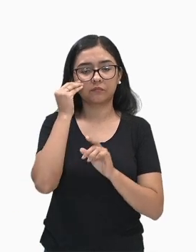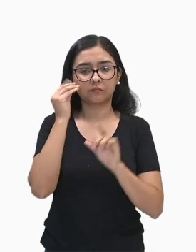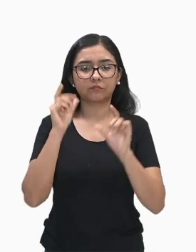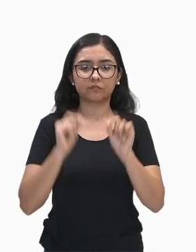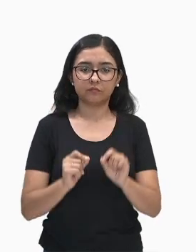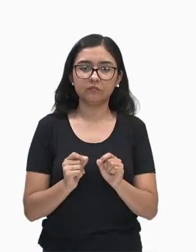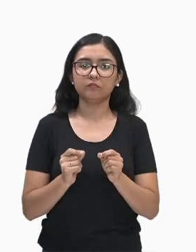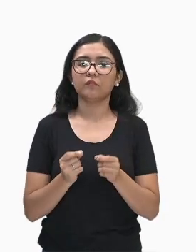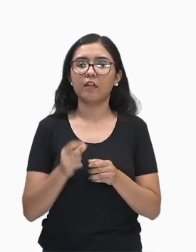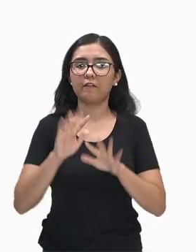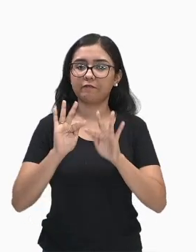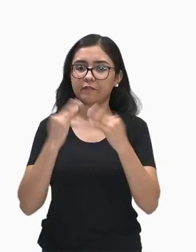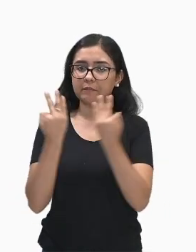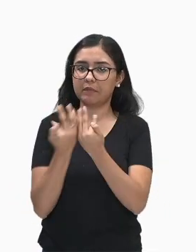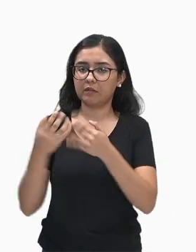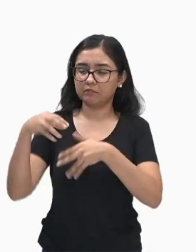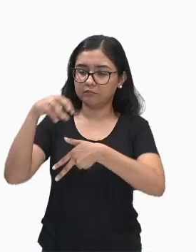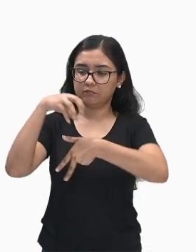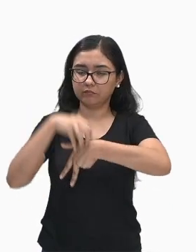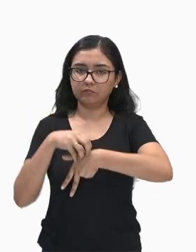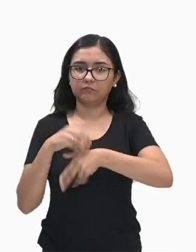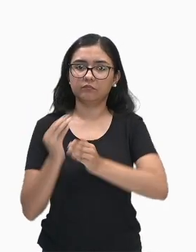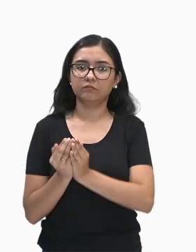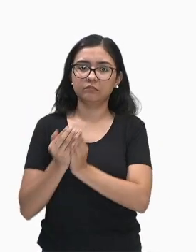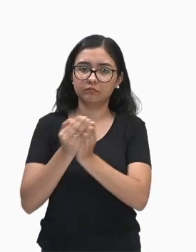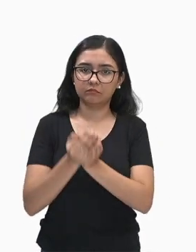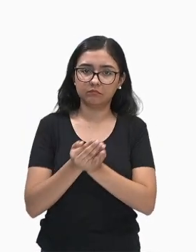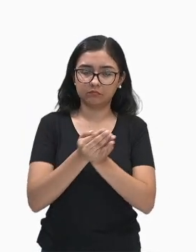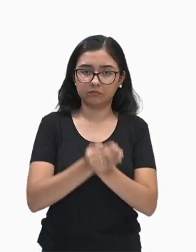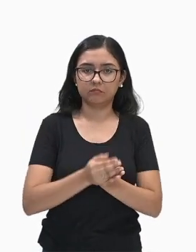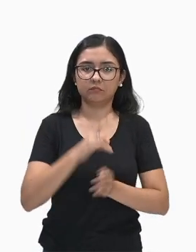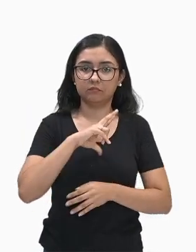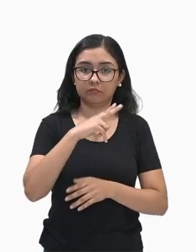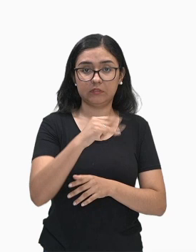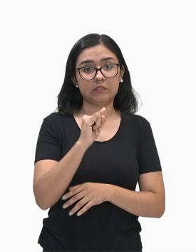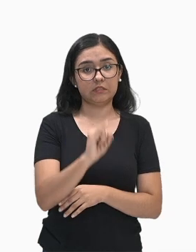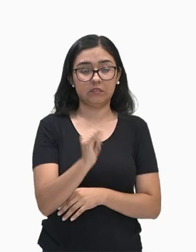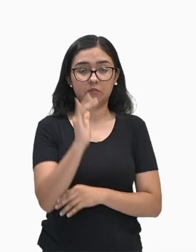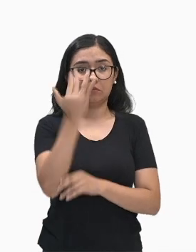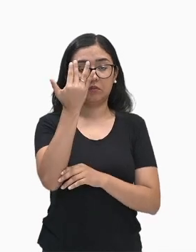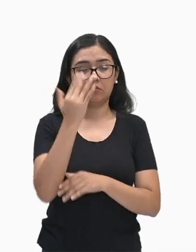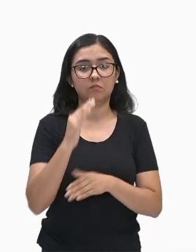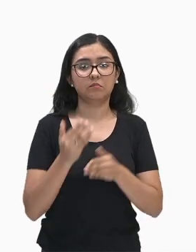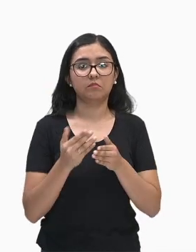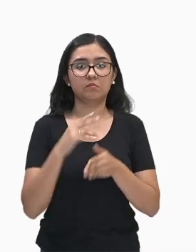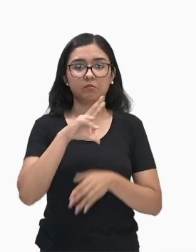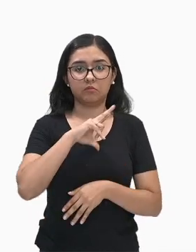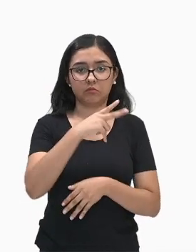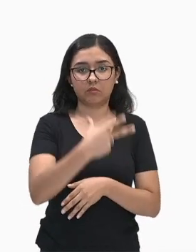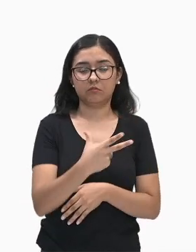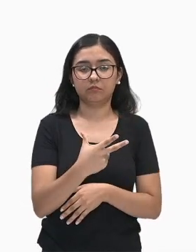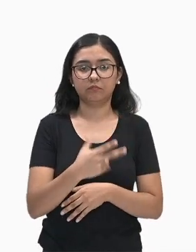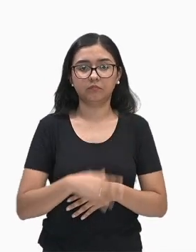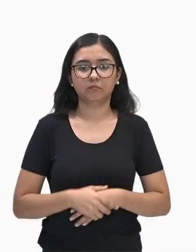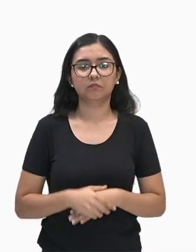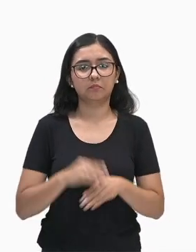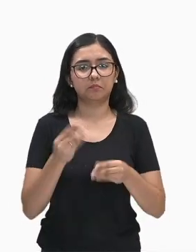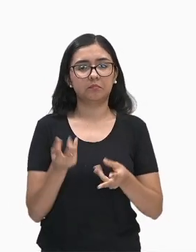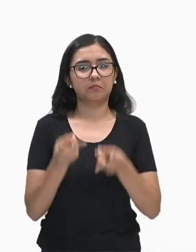família real para o Brasil, no caso de Portugal ser invadido. Veja lá como é que ele vai fazer a sua